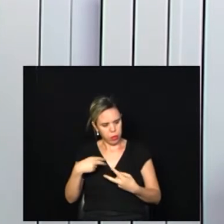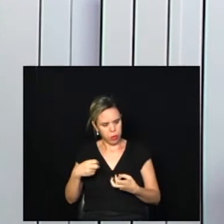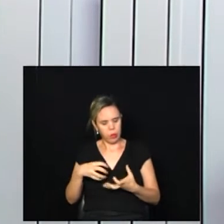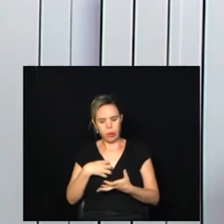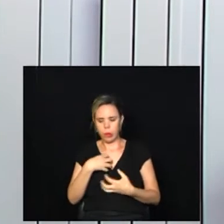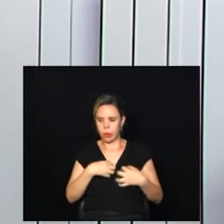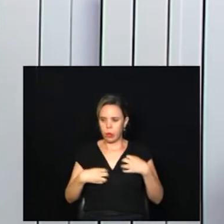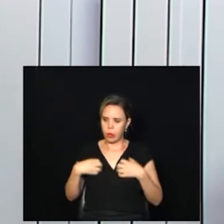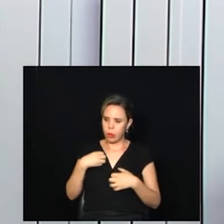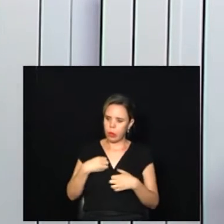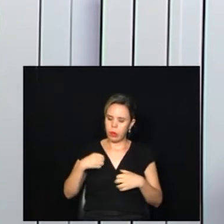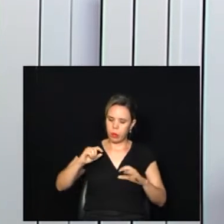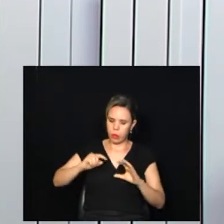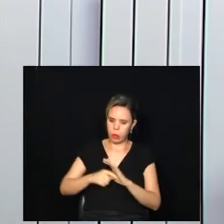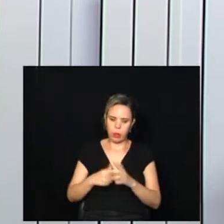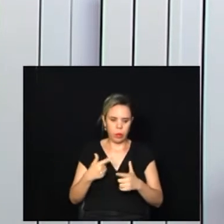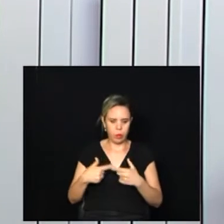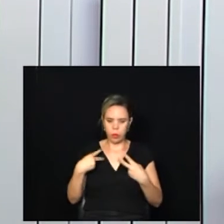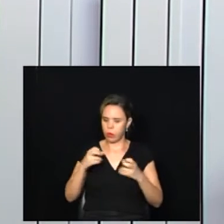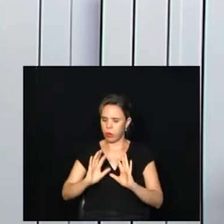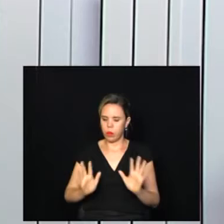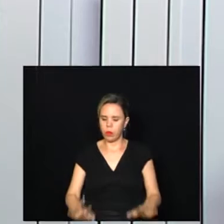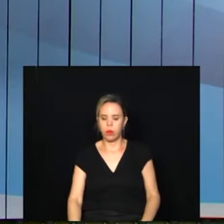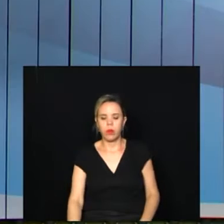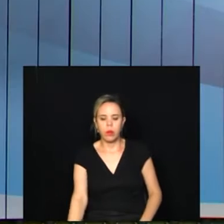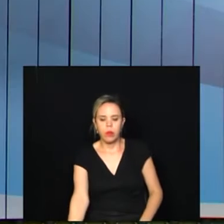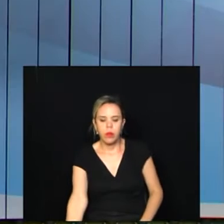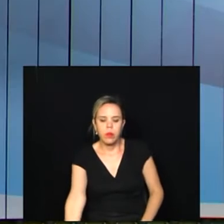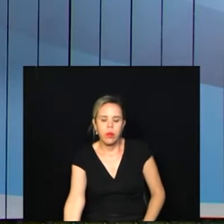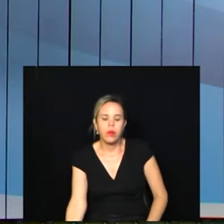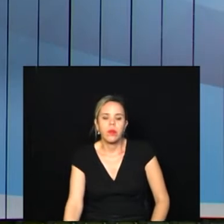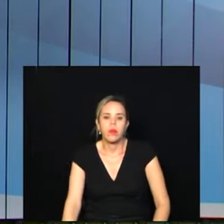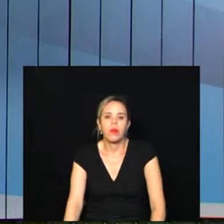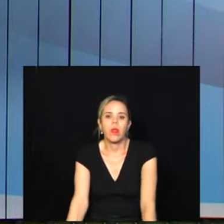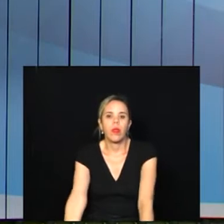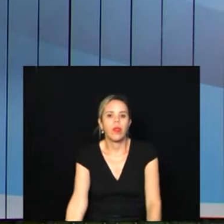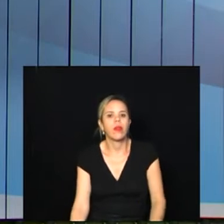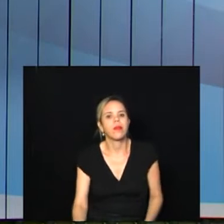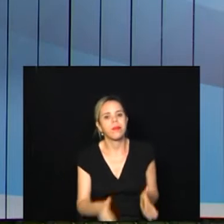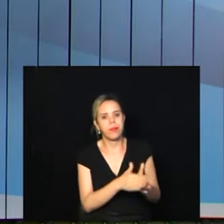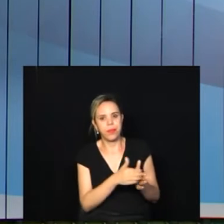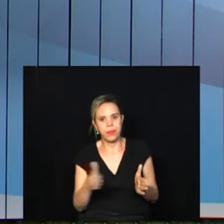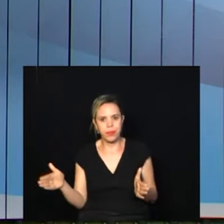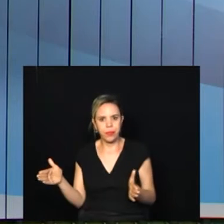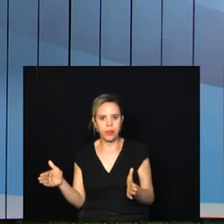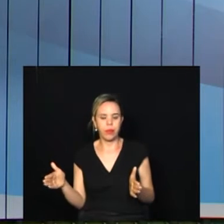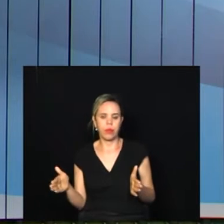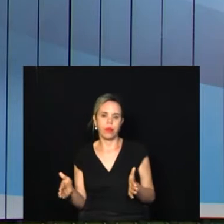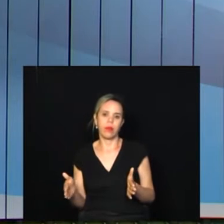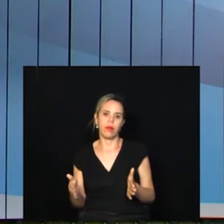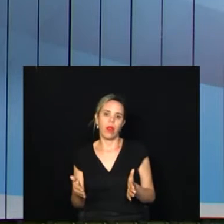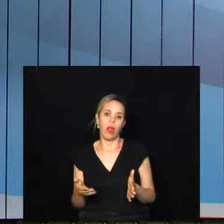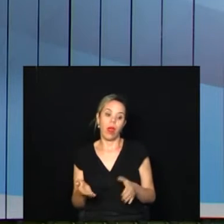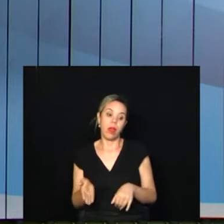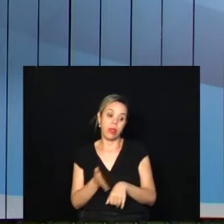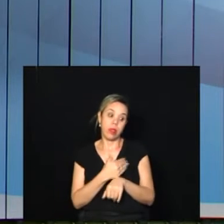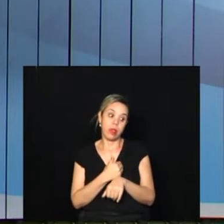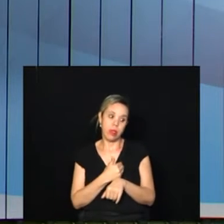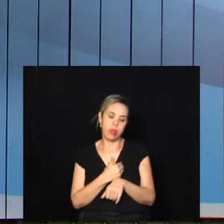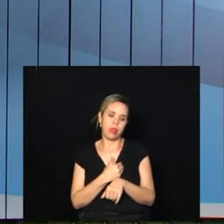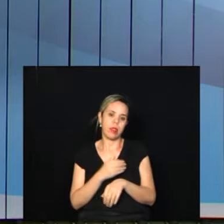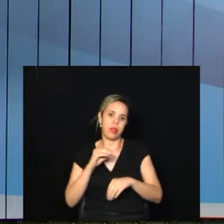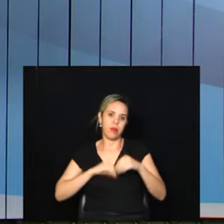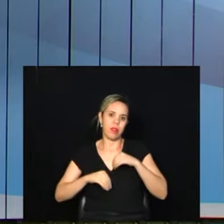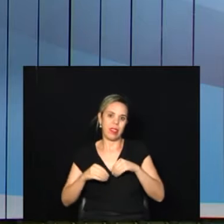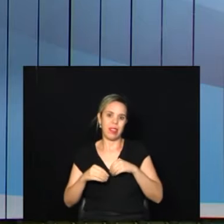vai meio que se afundando e não vai percebendo? Nesse período que eu estava em pré-depressão, né, era uma ansiedade